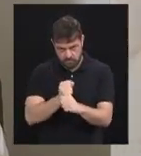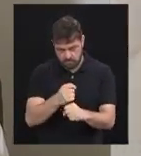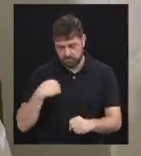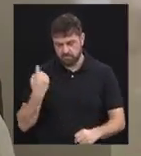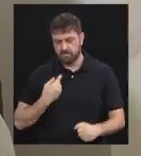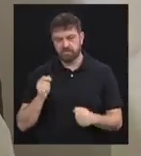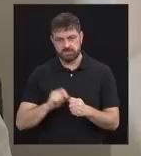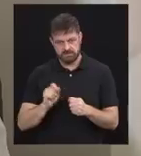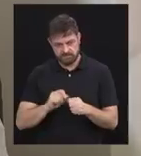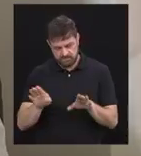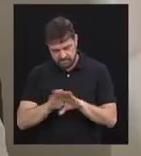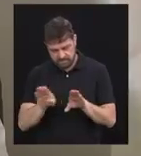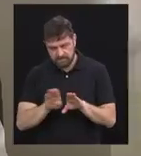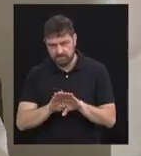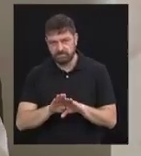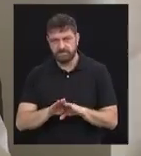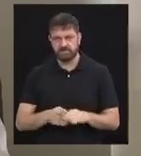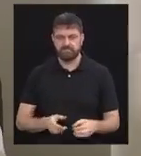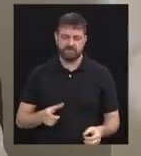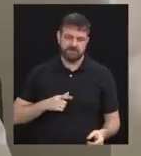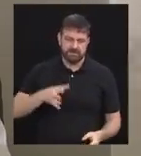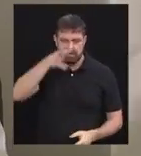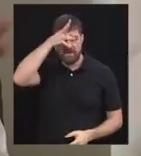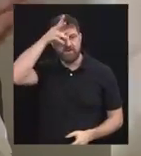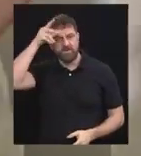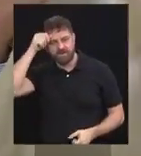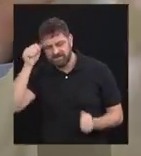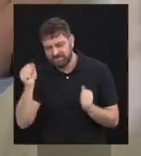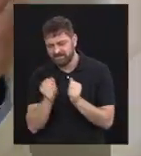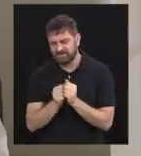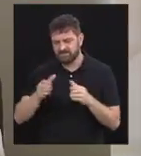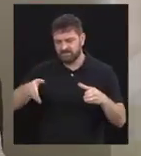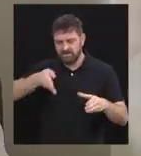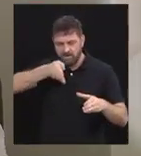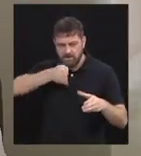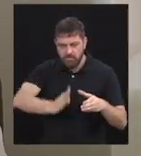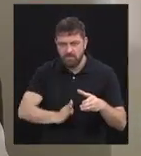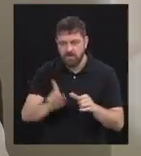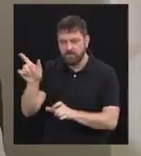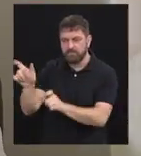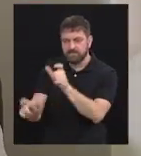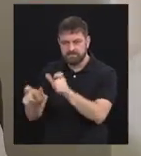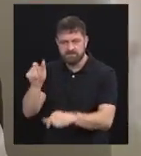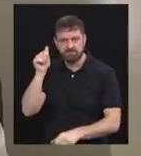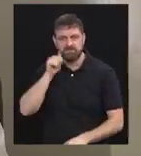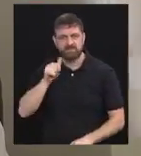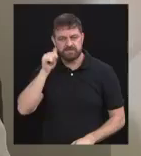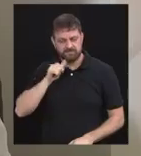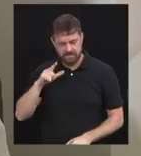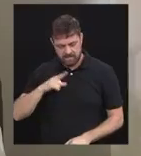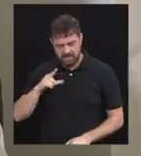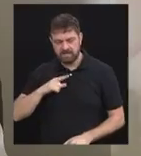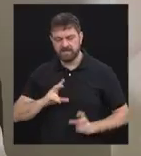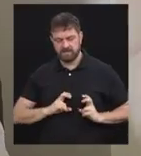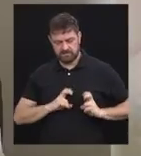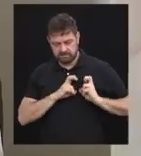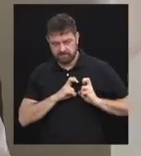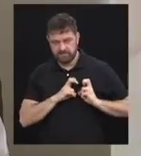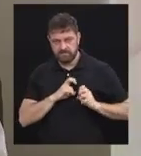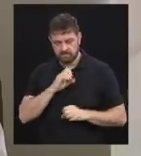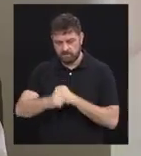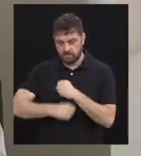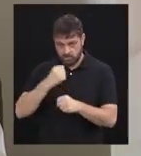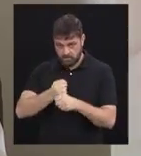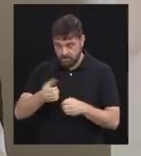da prevenção, e vai ter um guaraná com bolo para as nossas pacientes que aqui vierem. Esse ano nós vamos dar